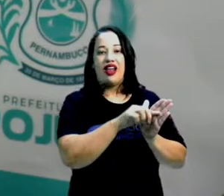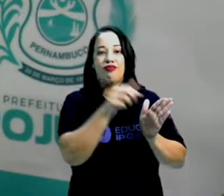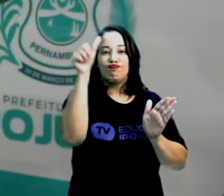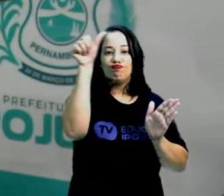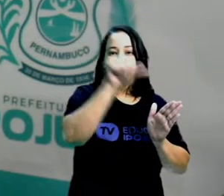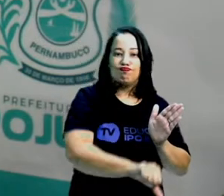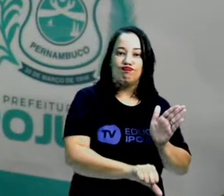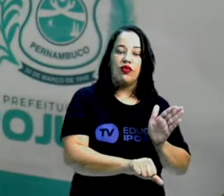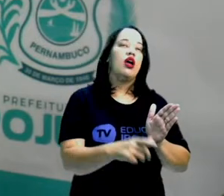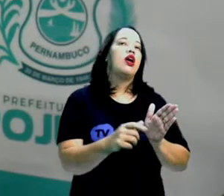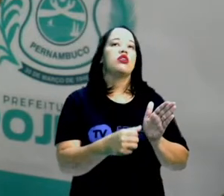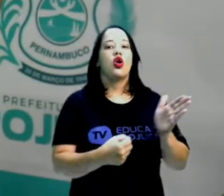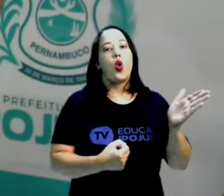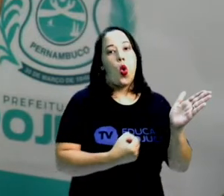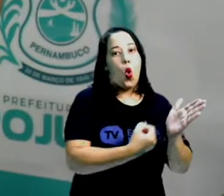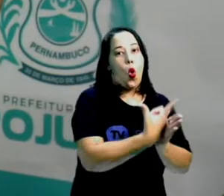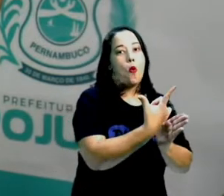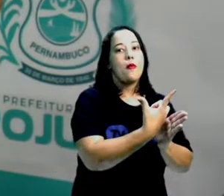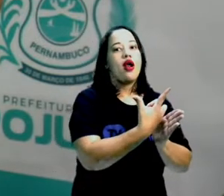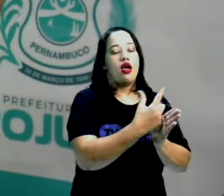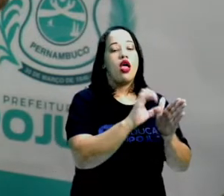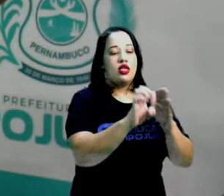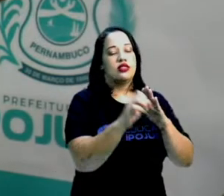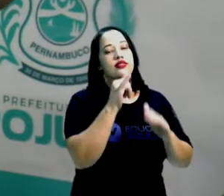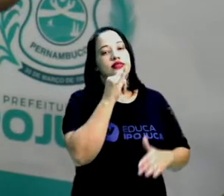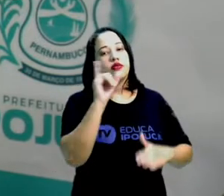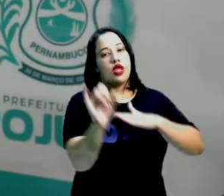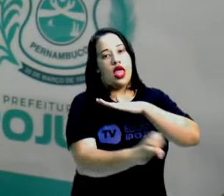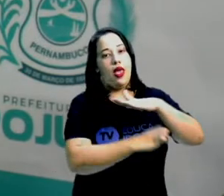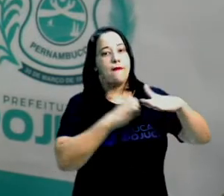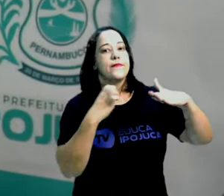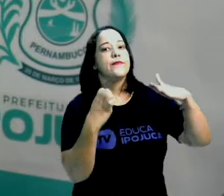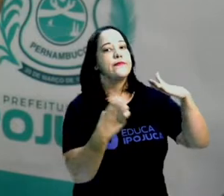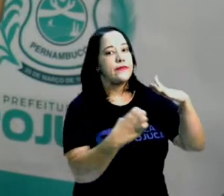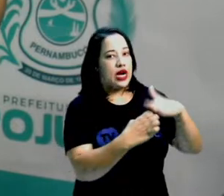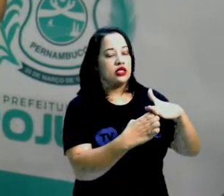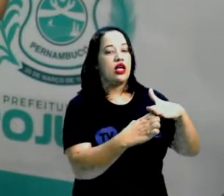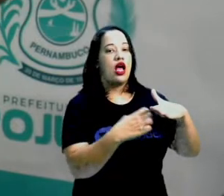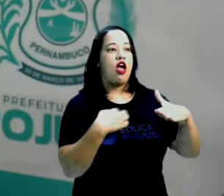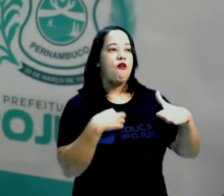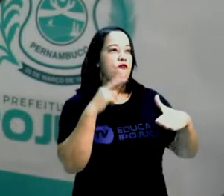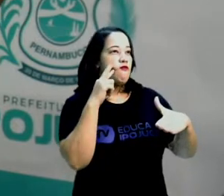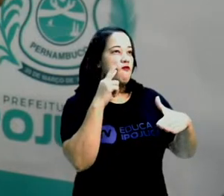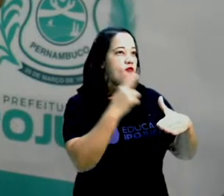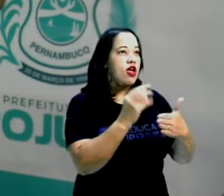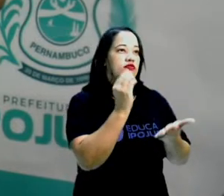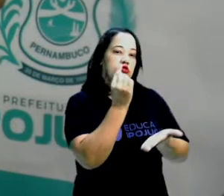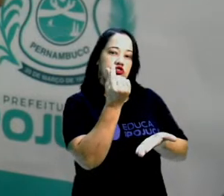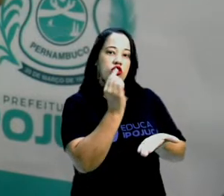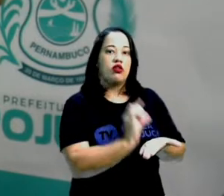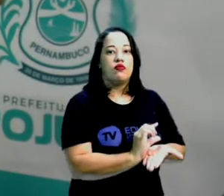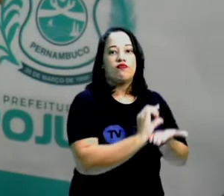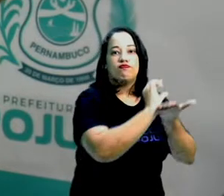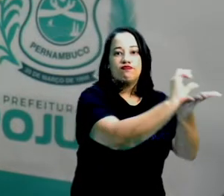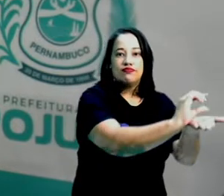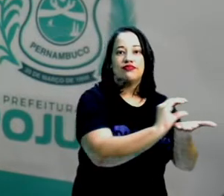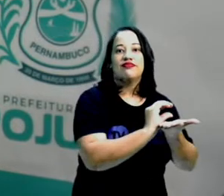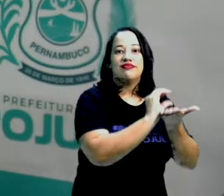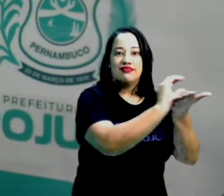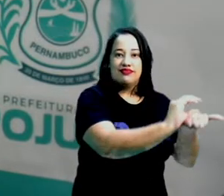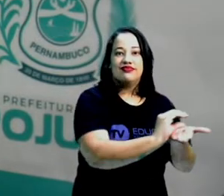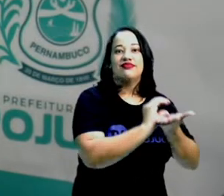certo? Comprando ações de empresas, tá certo? Isso vai gerar uma especulação muito grande. As pessoas passaram a